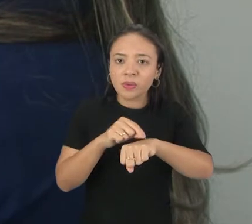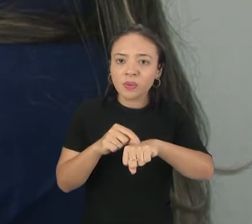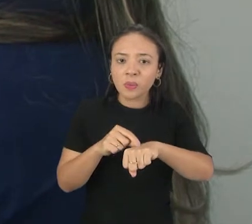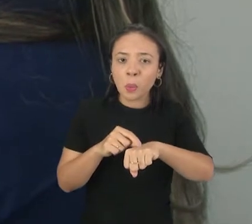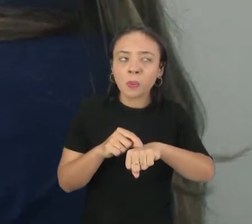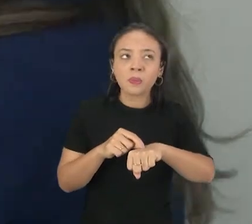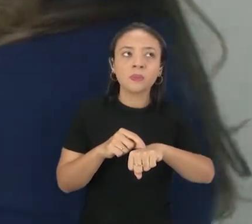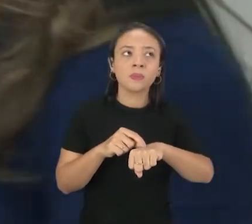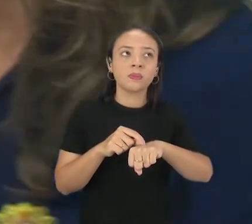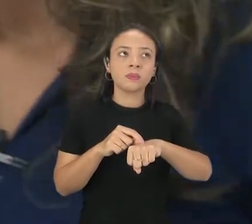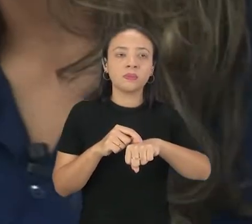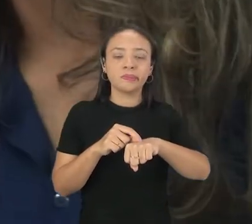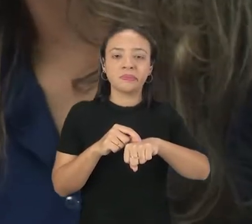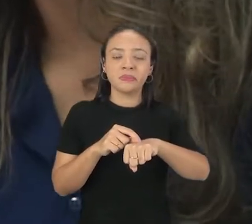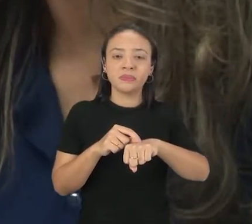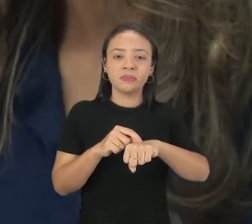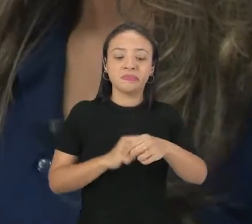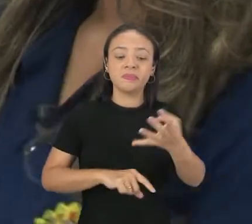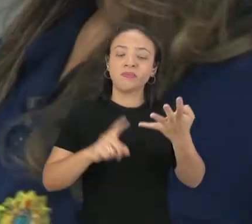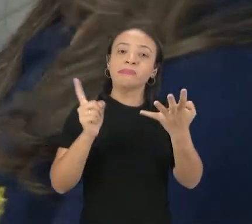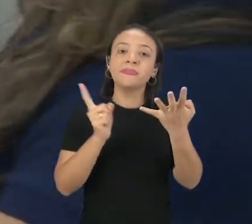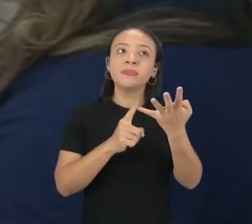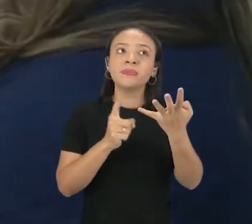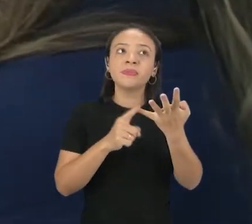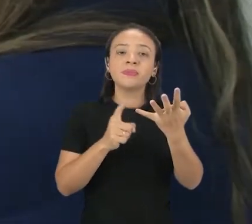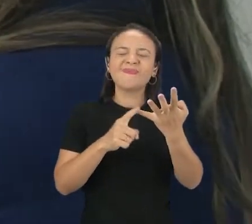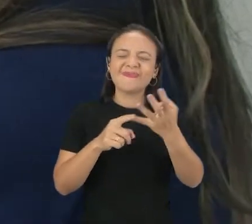o e